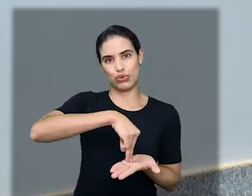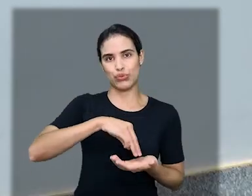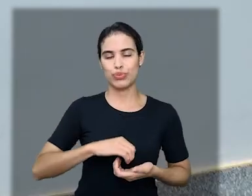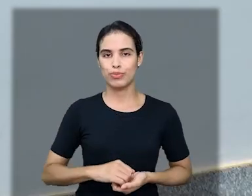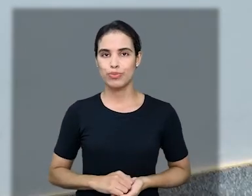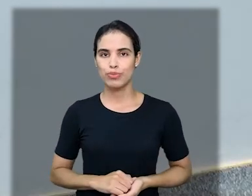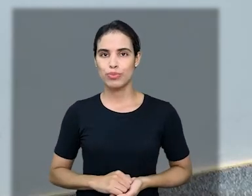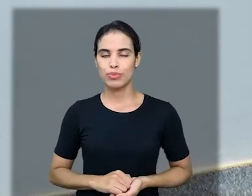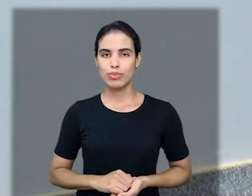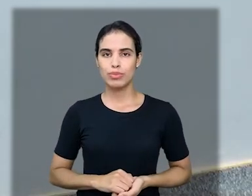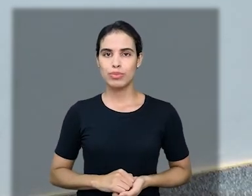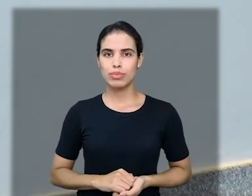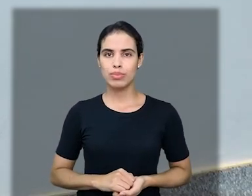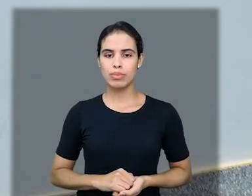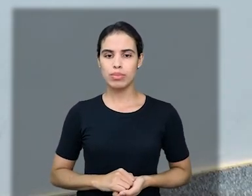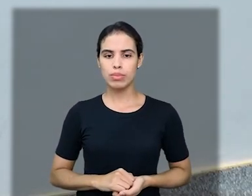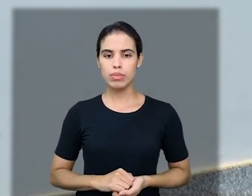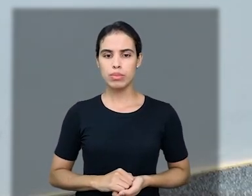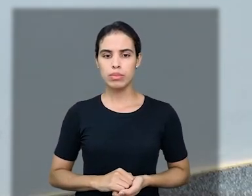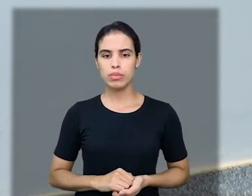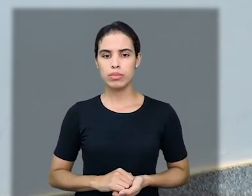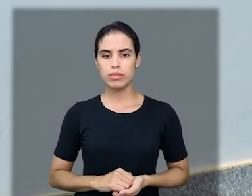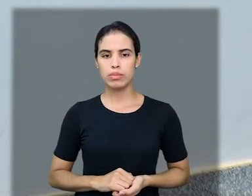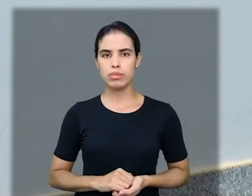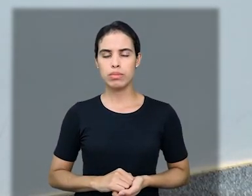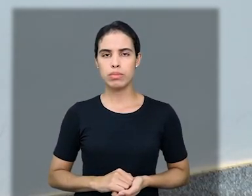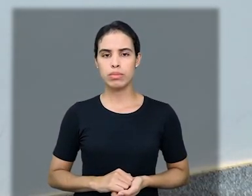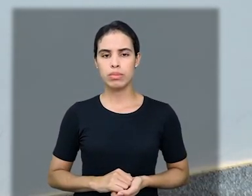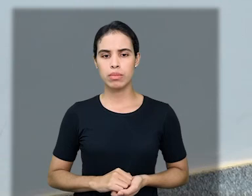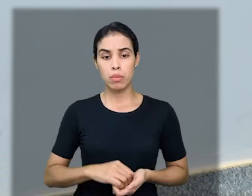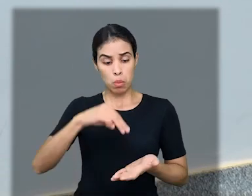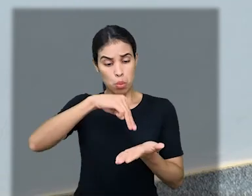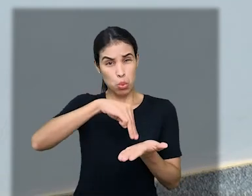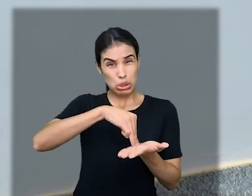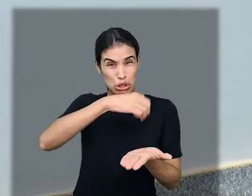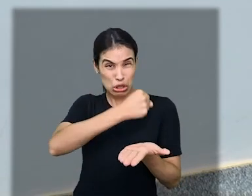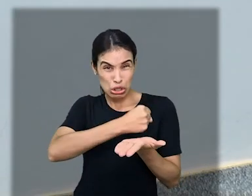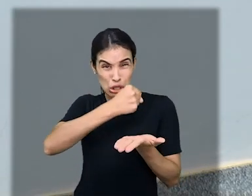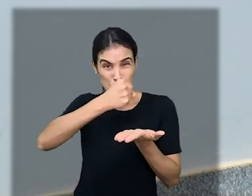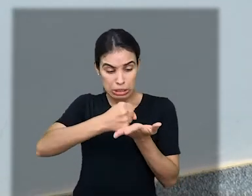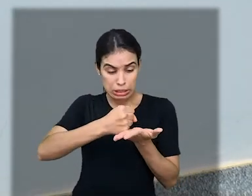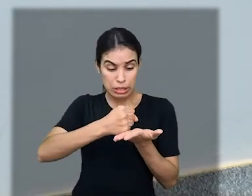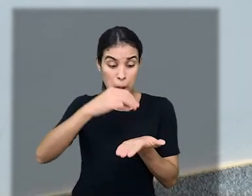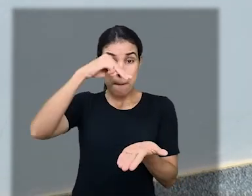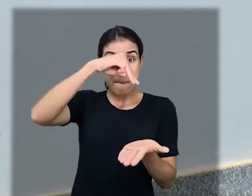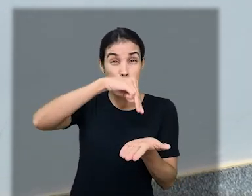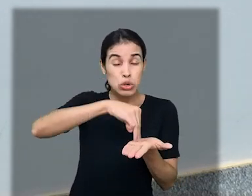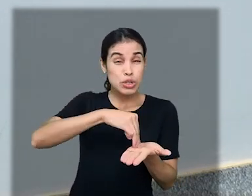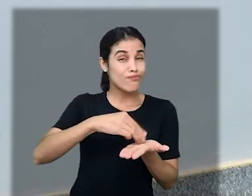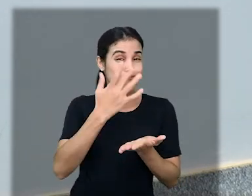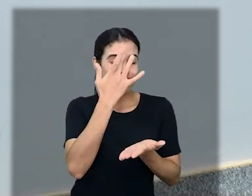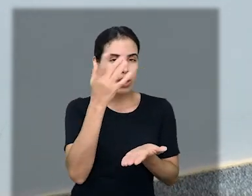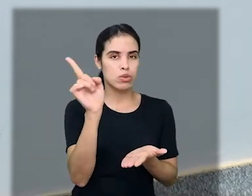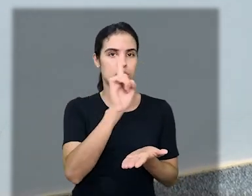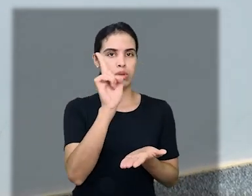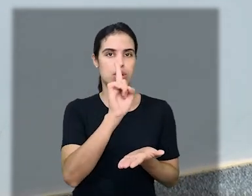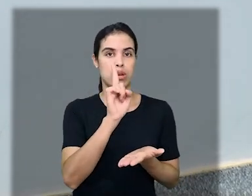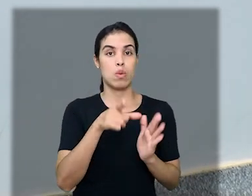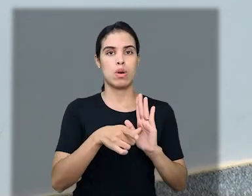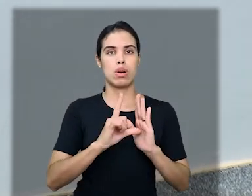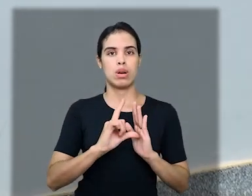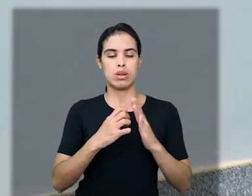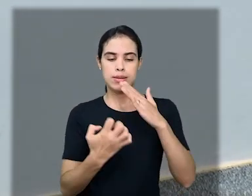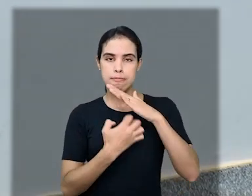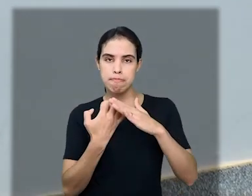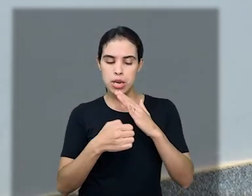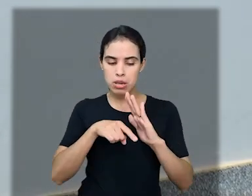causa. Quais modalidades de dispensas por justa causa que são mais complexas, que exigem assim, que a empresa tenha um certo